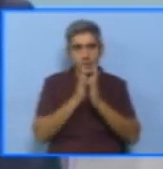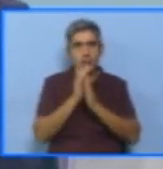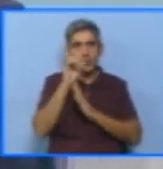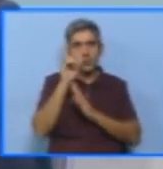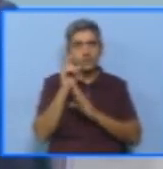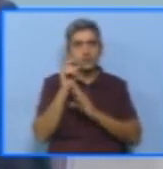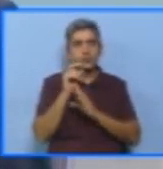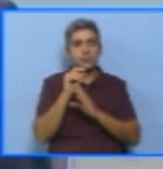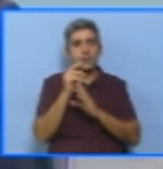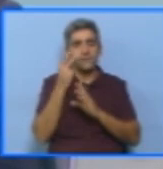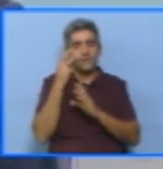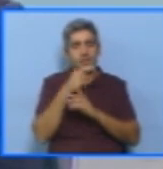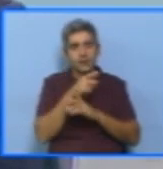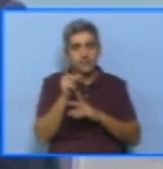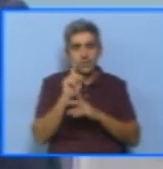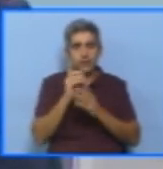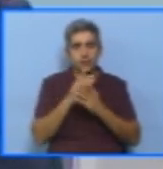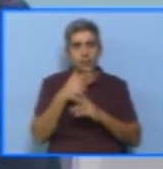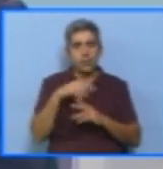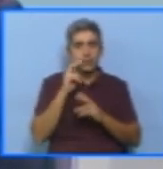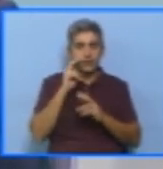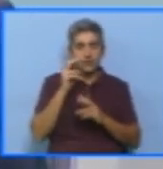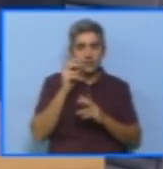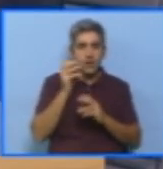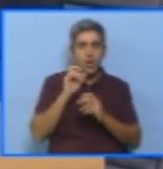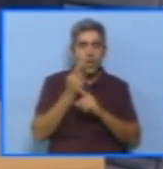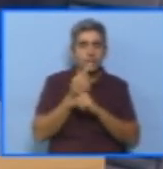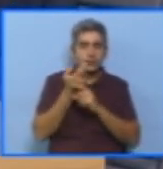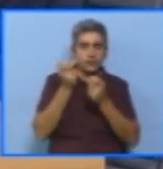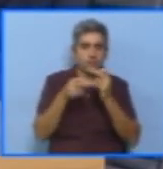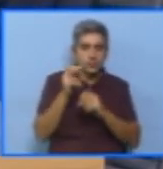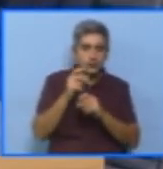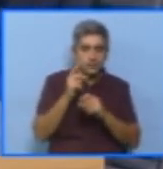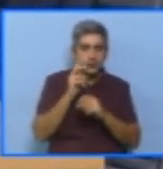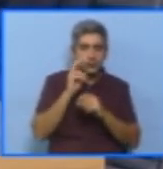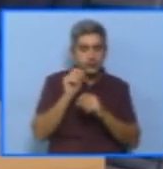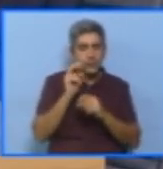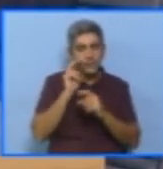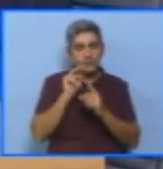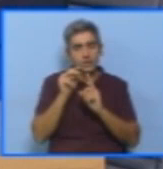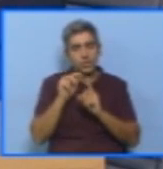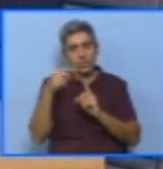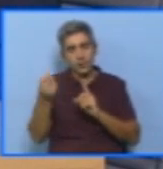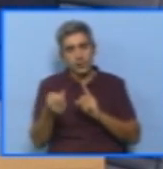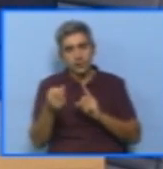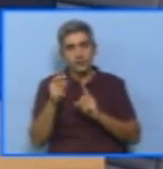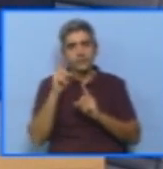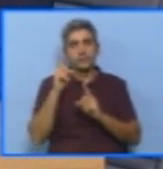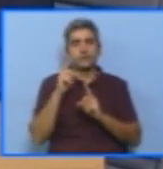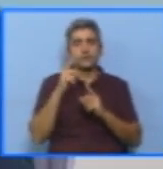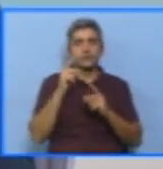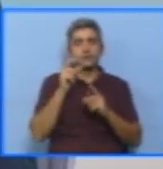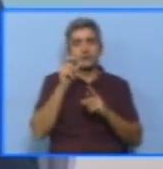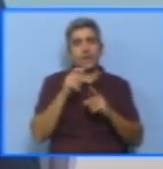além das nossas vicissitudes. E por isso mesmo é que ele está disposto a morrer por